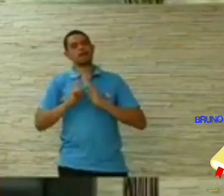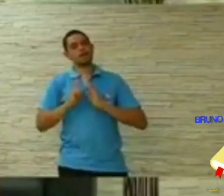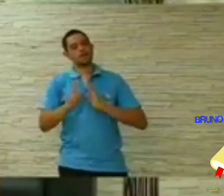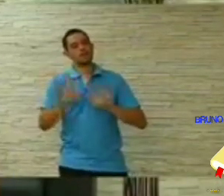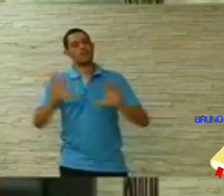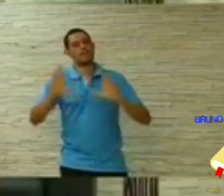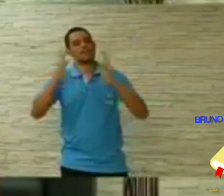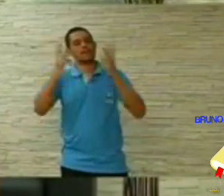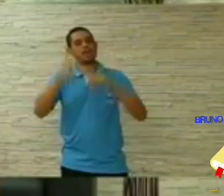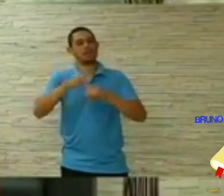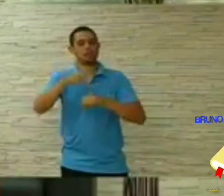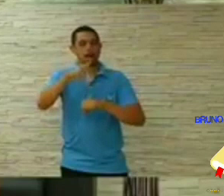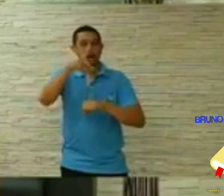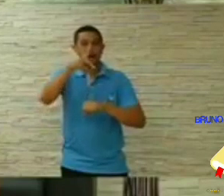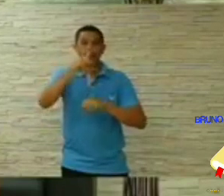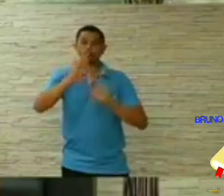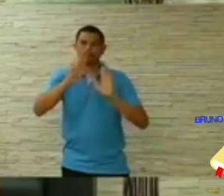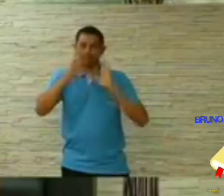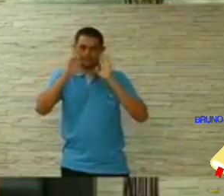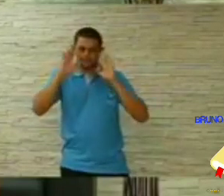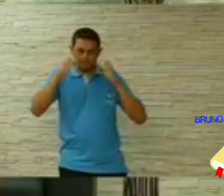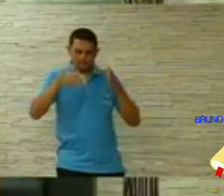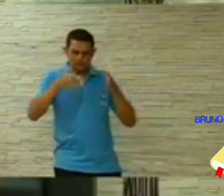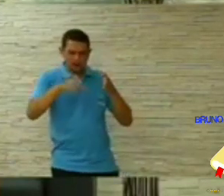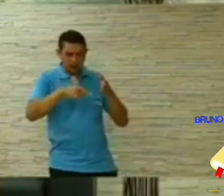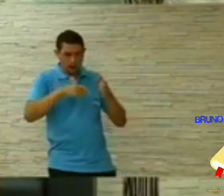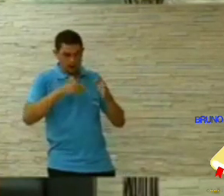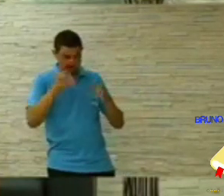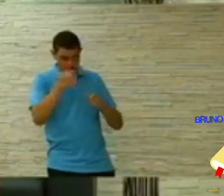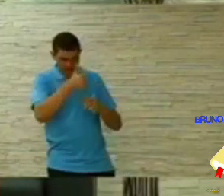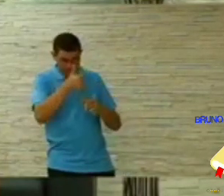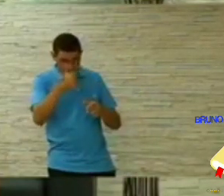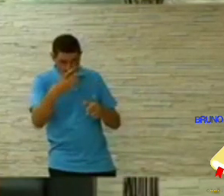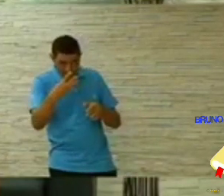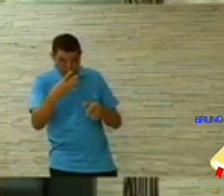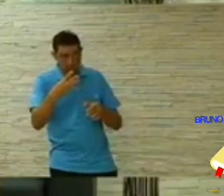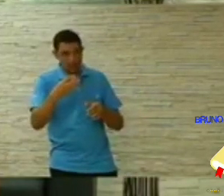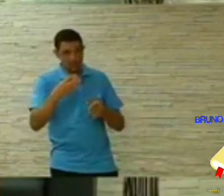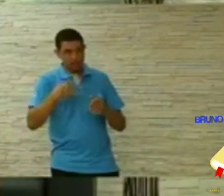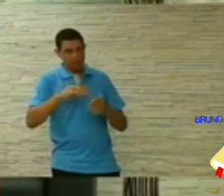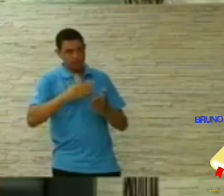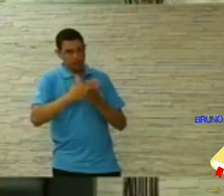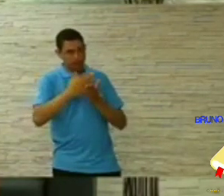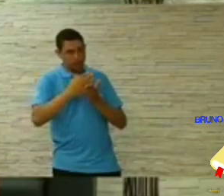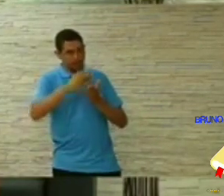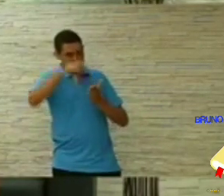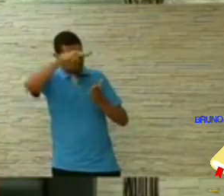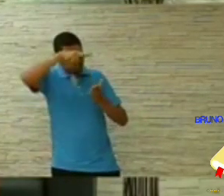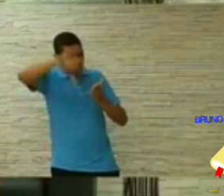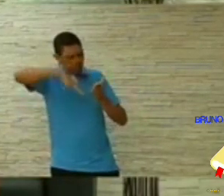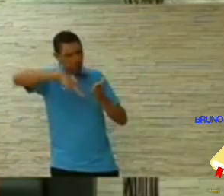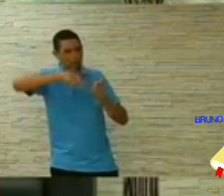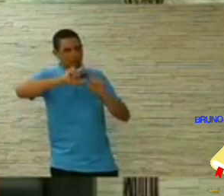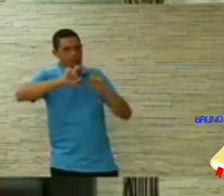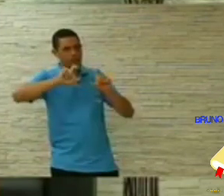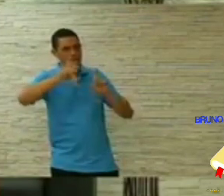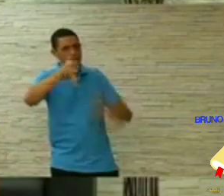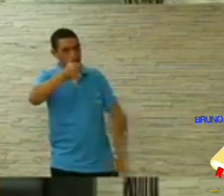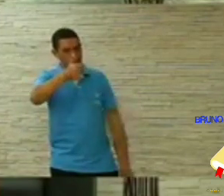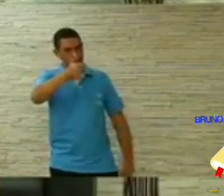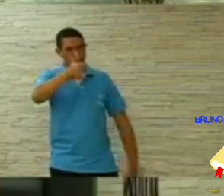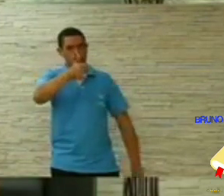eu, analisando aqui o Salmo 113, eu convido você para ler comigo a partir do verso 1. Acompanhe comigo a